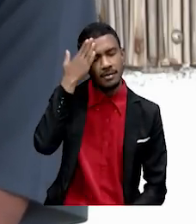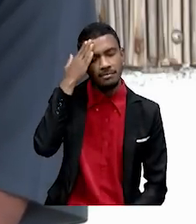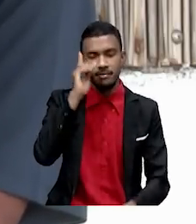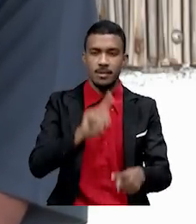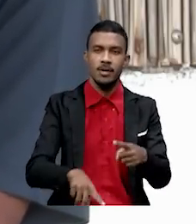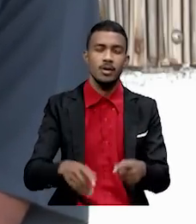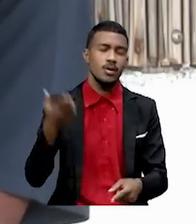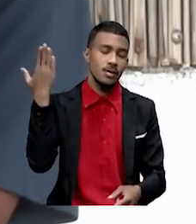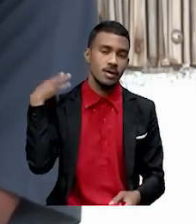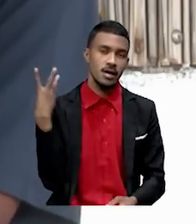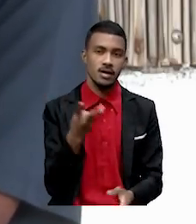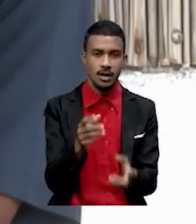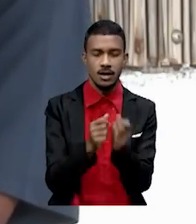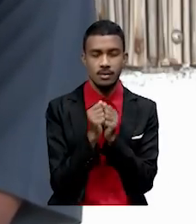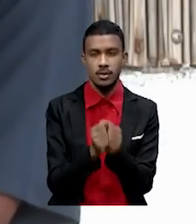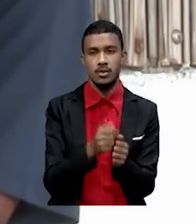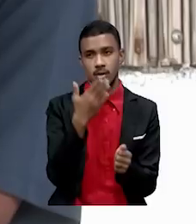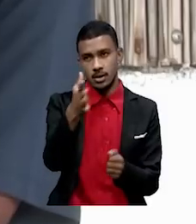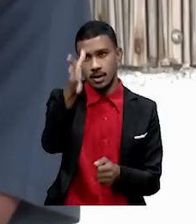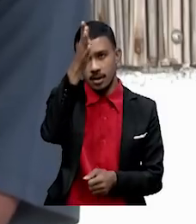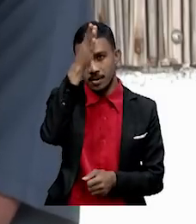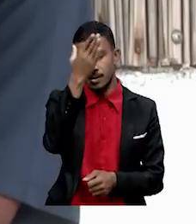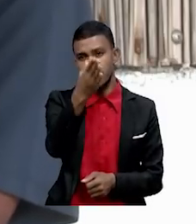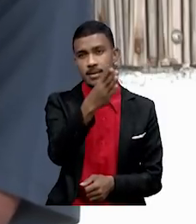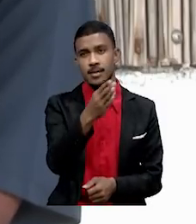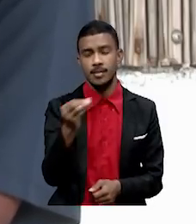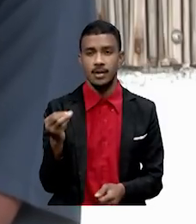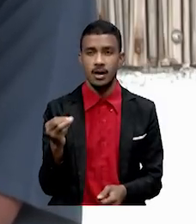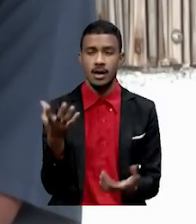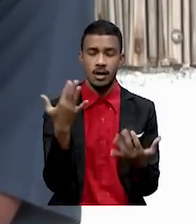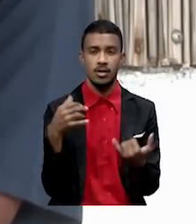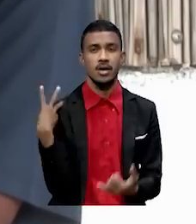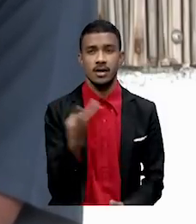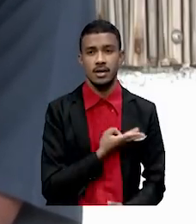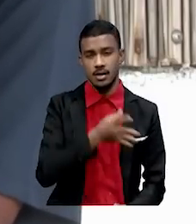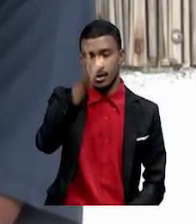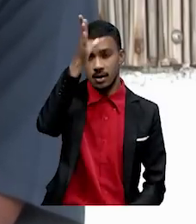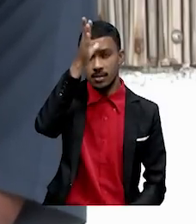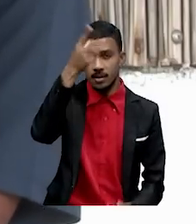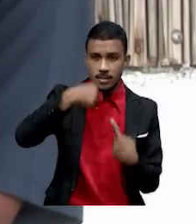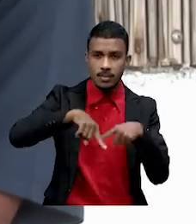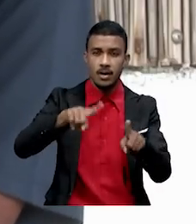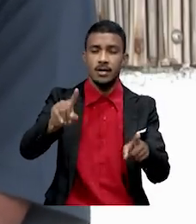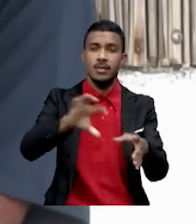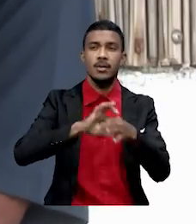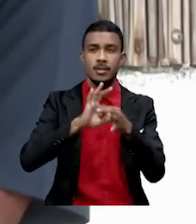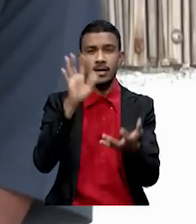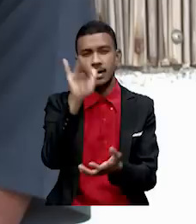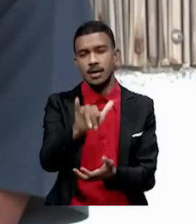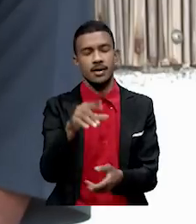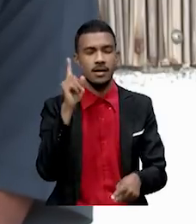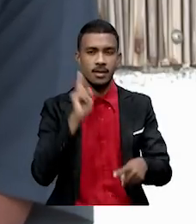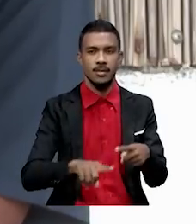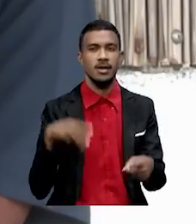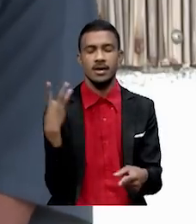ne itala amu tu be himna ama itane im ama ma ne kumadu ita. Agora itane ama ne utun ta itame soldar mela ne la dia kan. Dia kelu